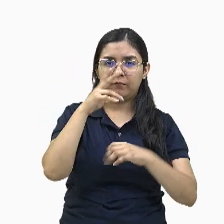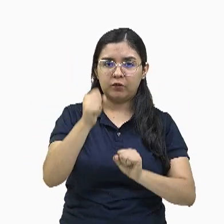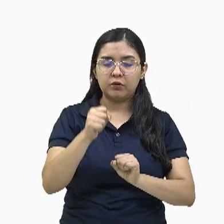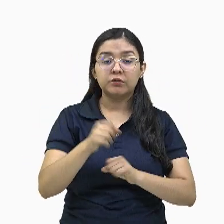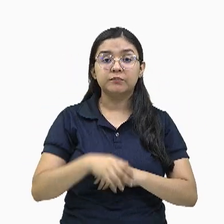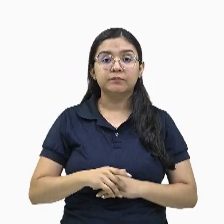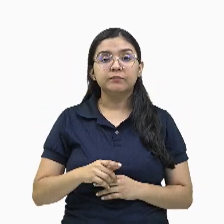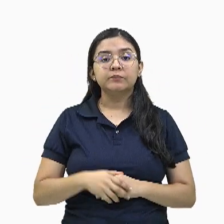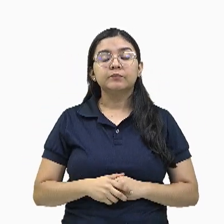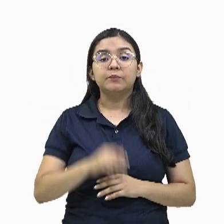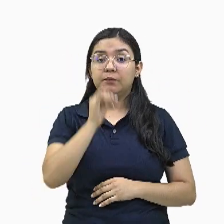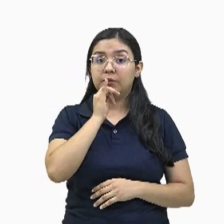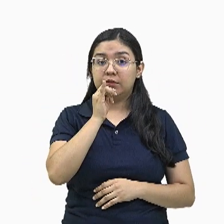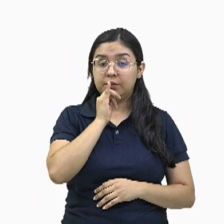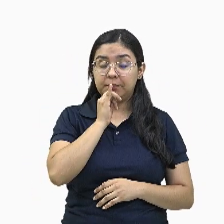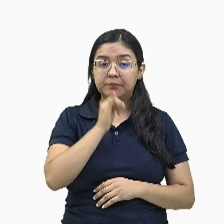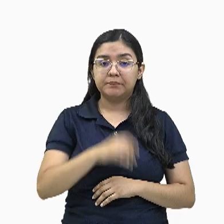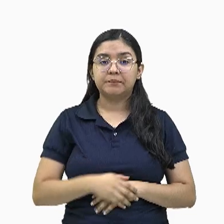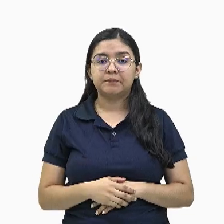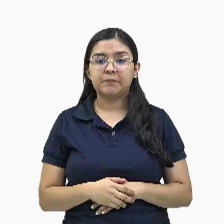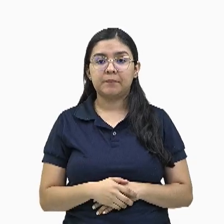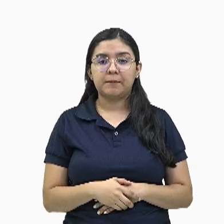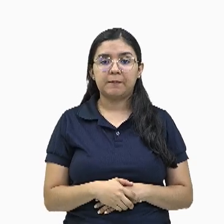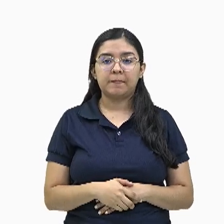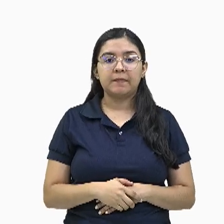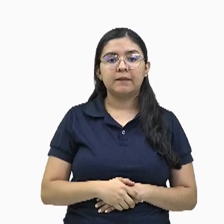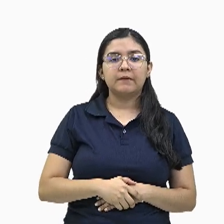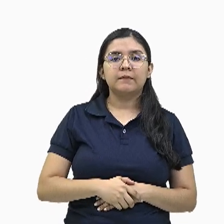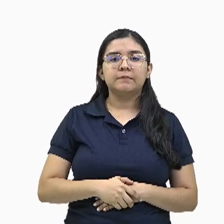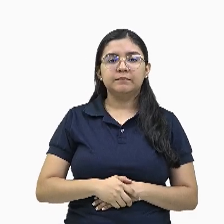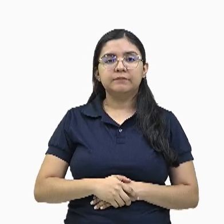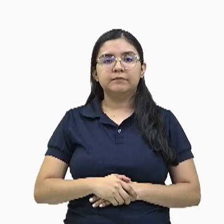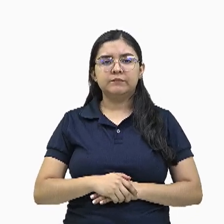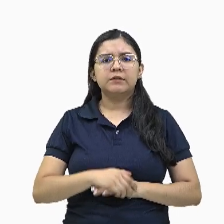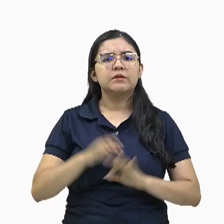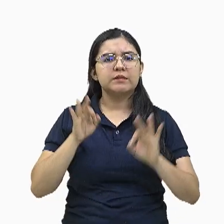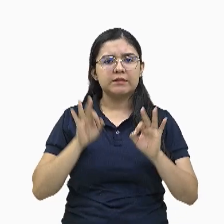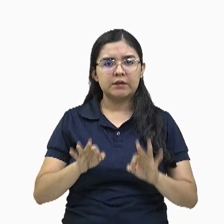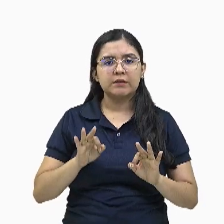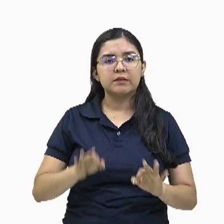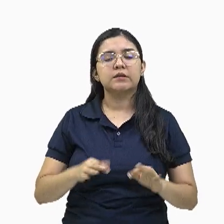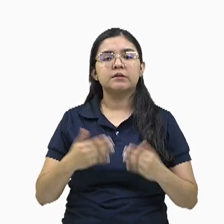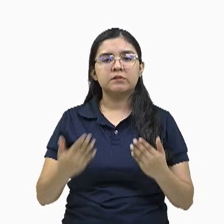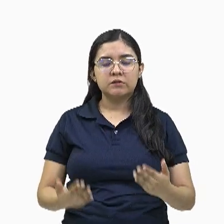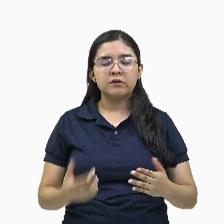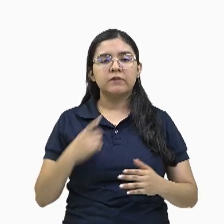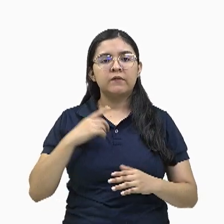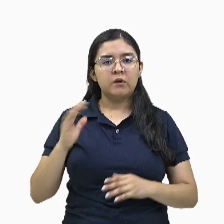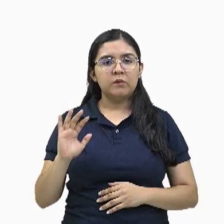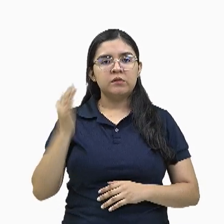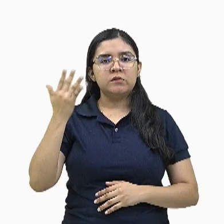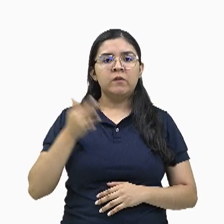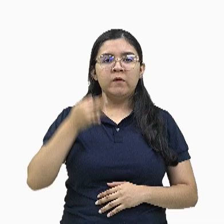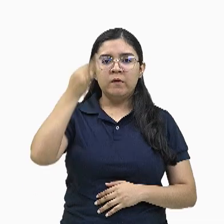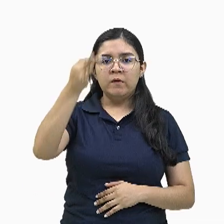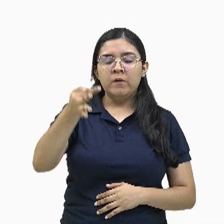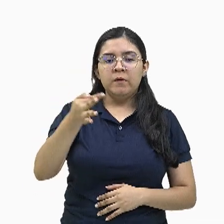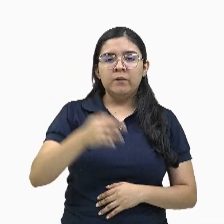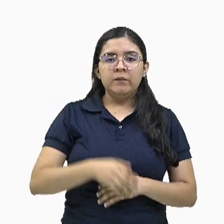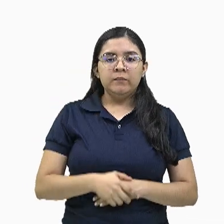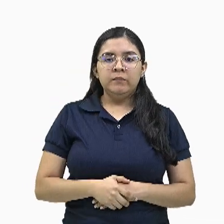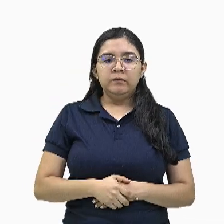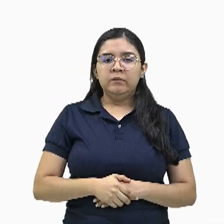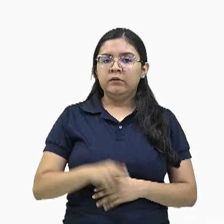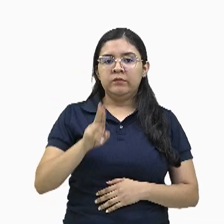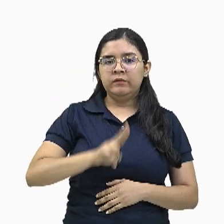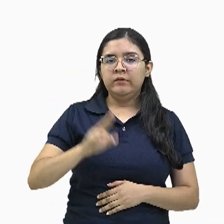por exemplo, né? Eu tenho certeza que vai acontecer, estou fazendo uma previsão ali de futuro. Aí eu não vou usar o